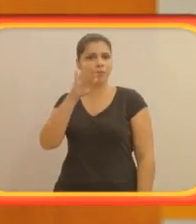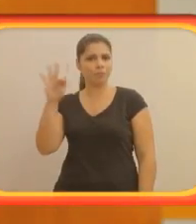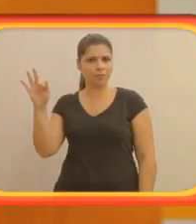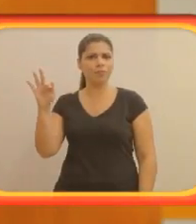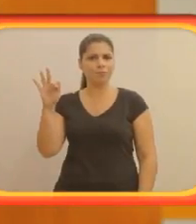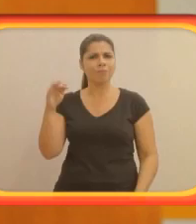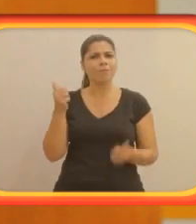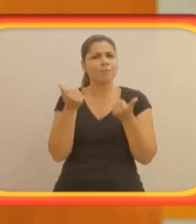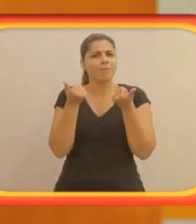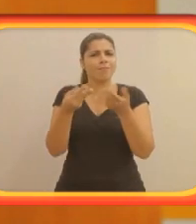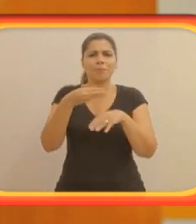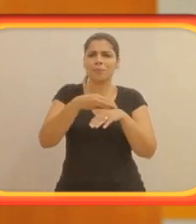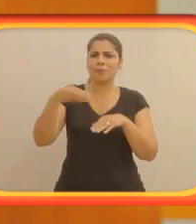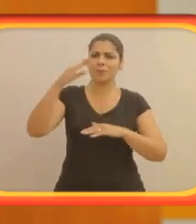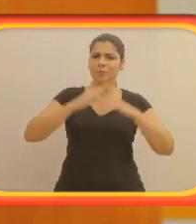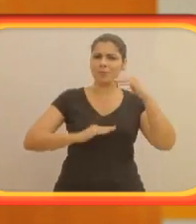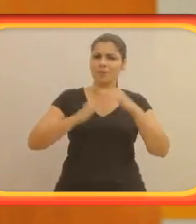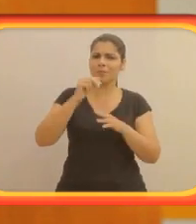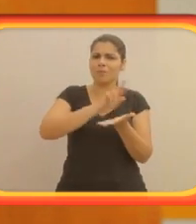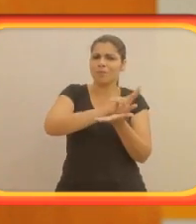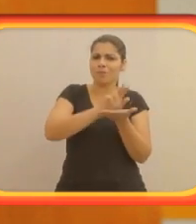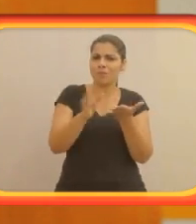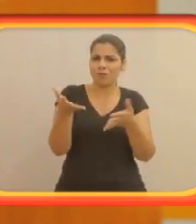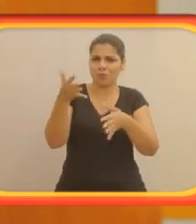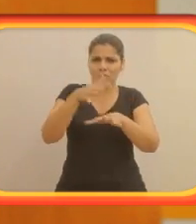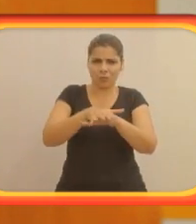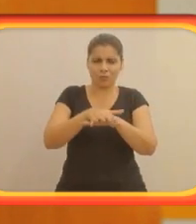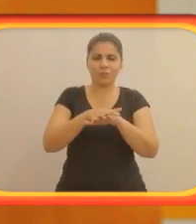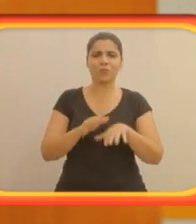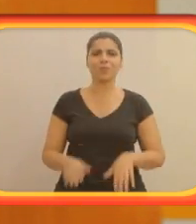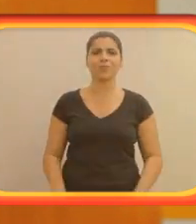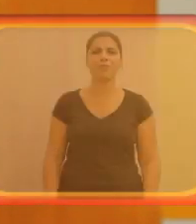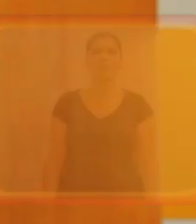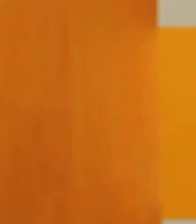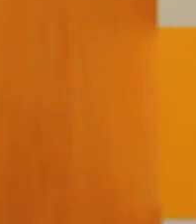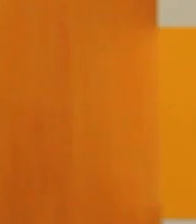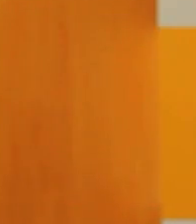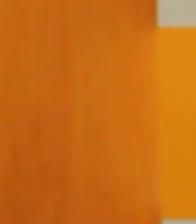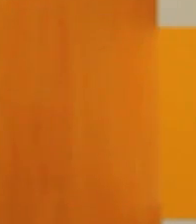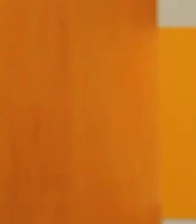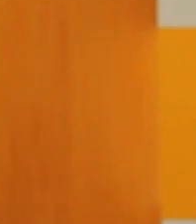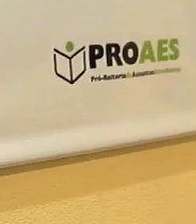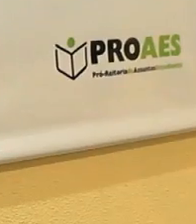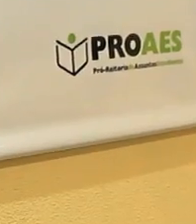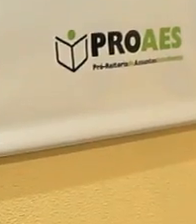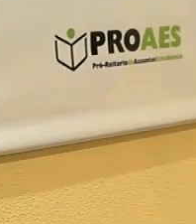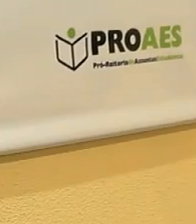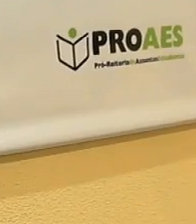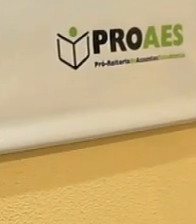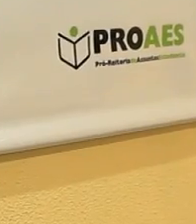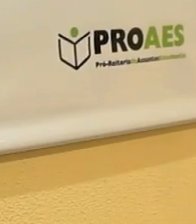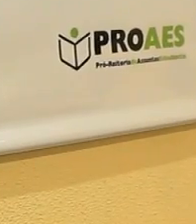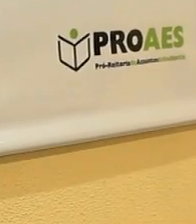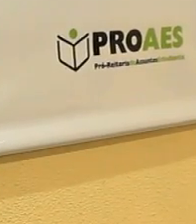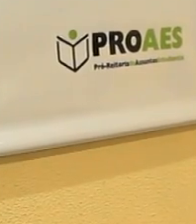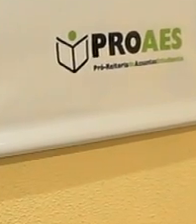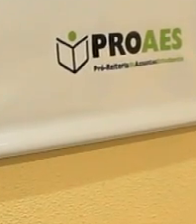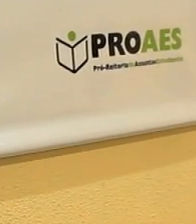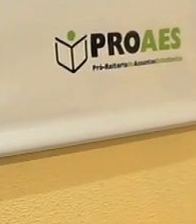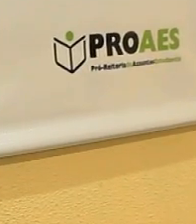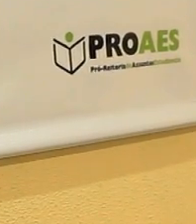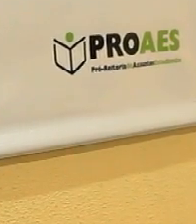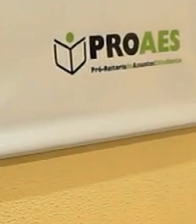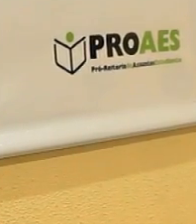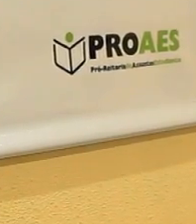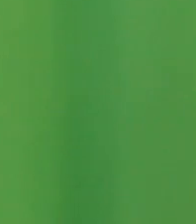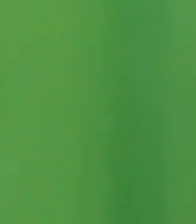A Universidade Federal Fluminense oferece um mestrado profissional em diversidade e inclusão. Banner, Divisão de Acessibilidade